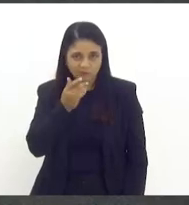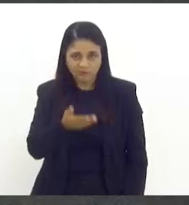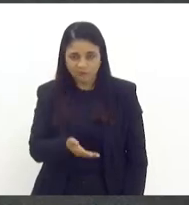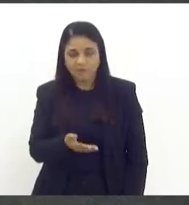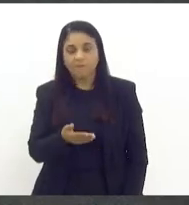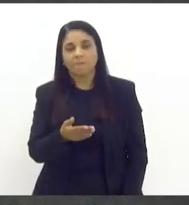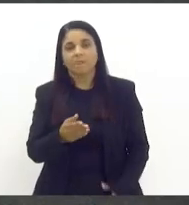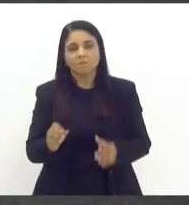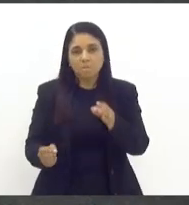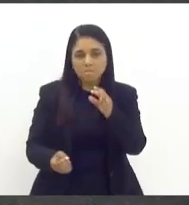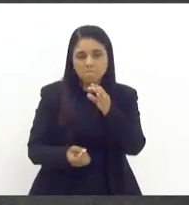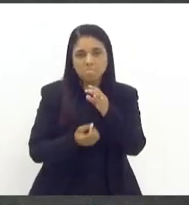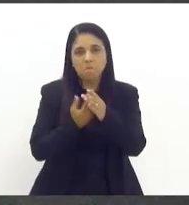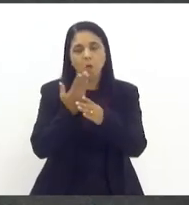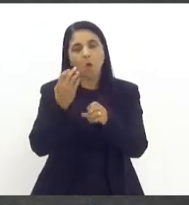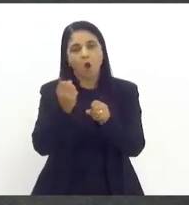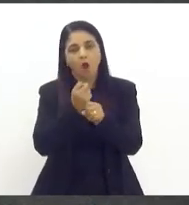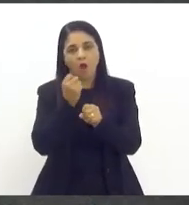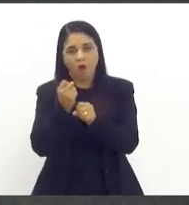instalar